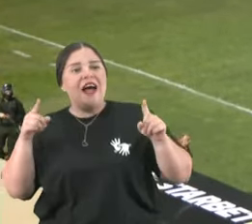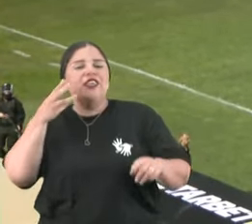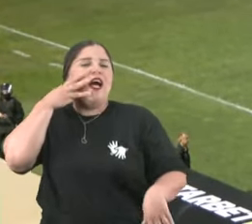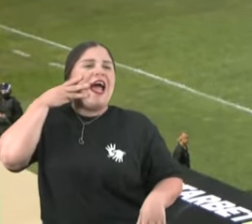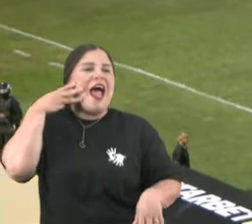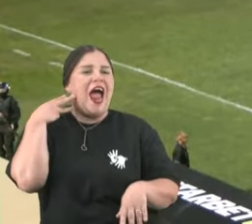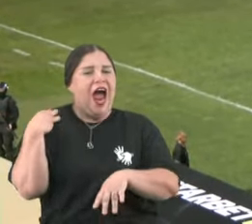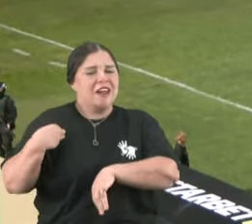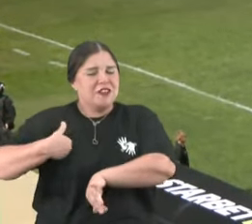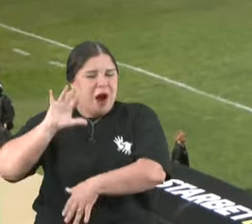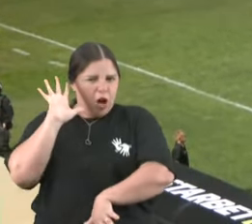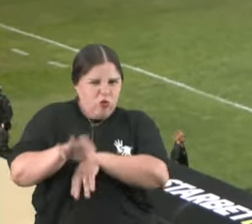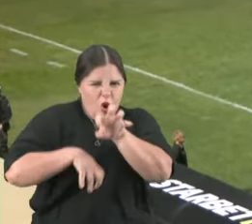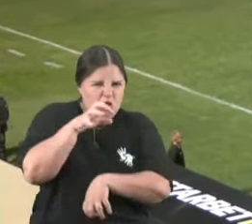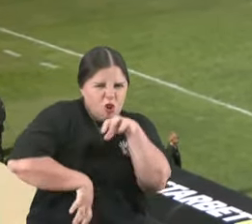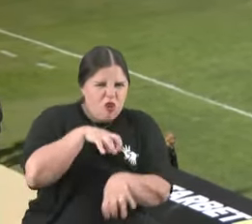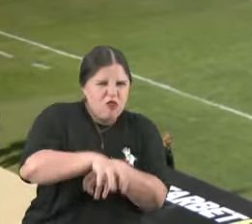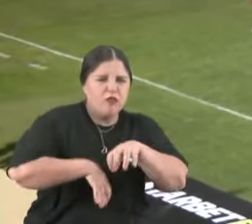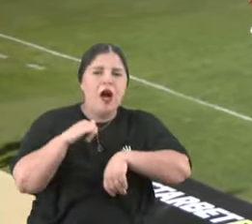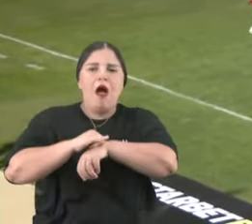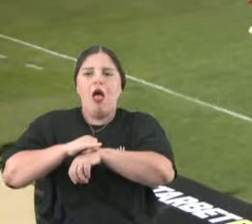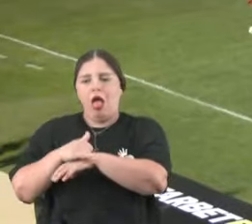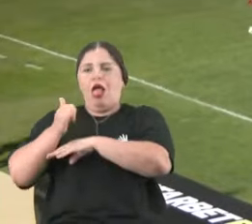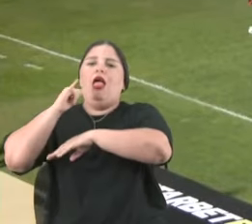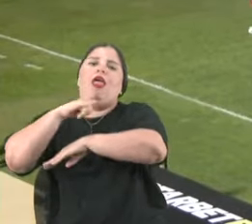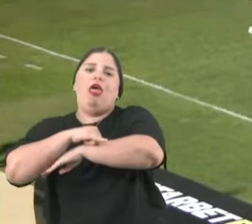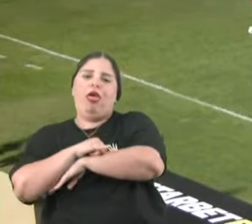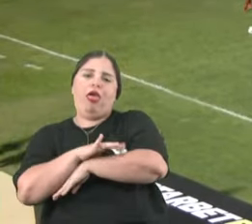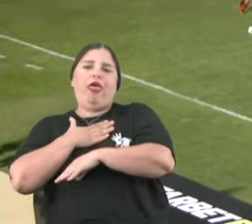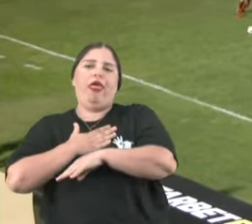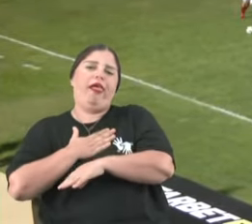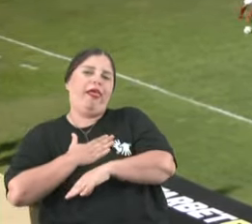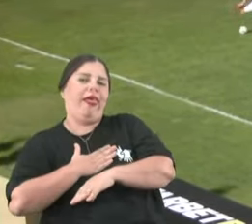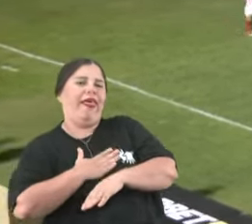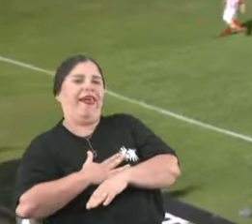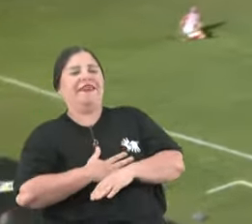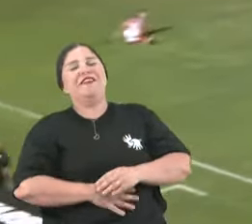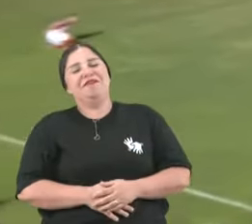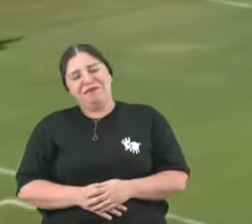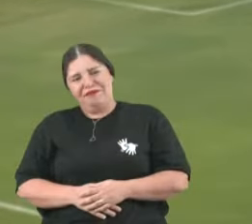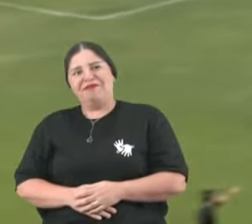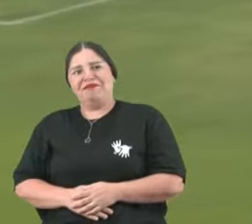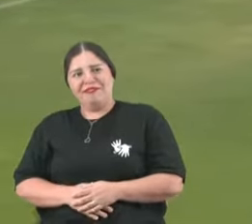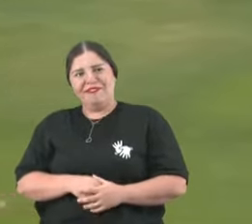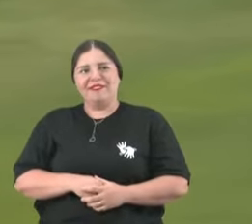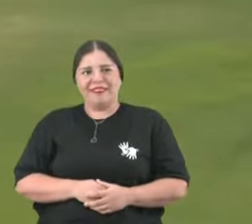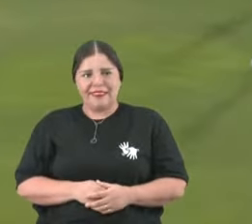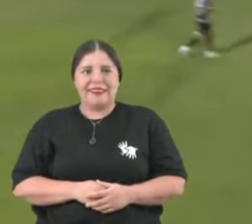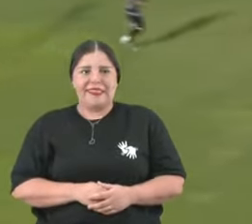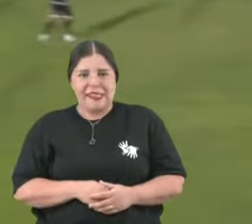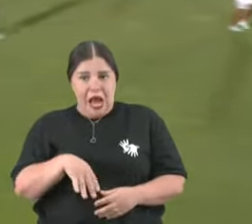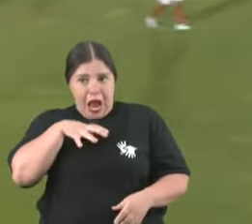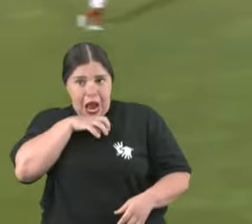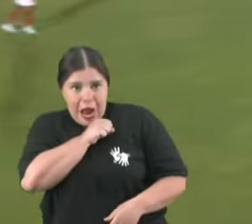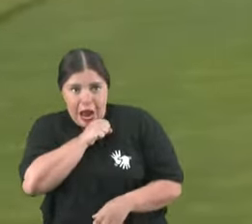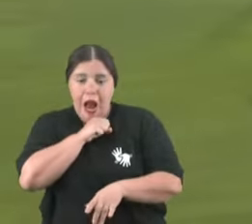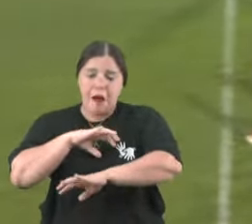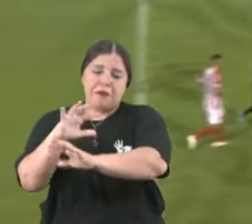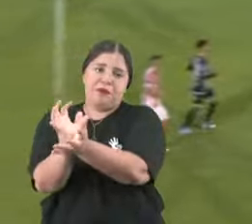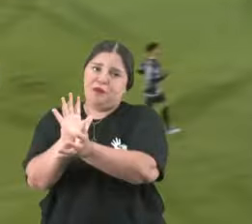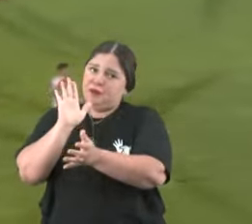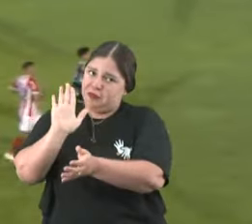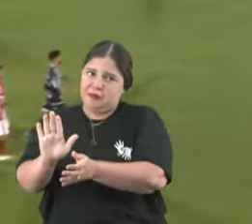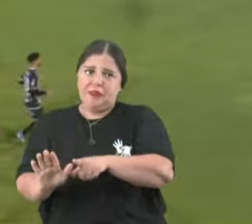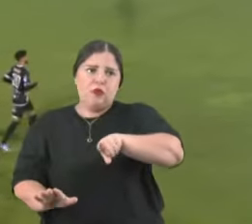né? O sapo é mais lento. Entre os anfíbios, ele é rápido. Os mamíferos, o gato é mais